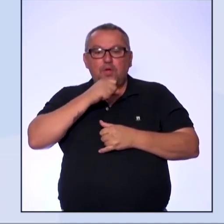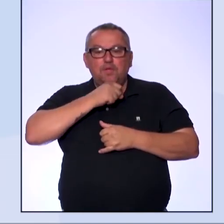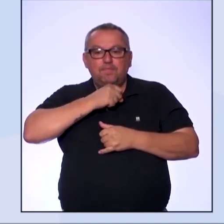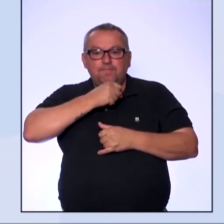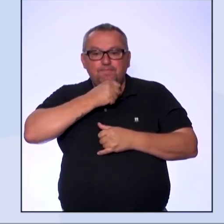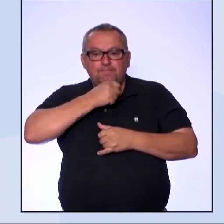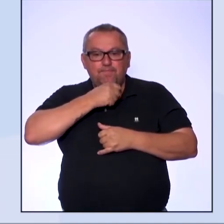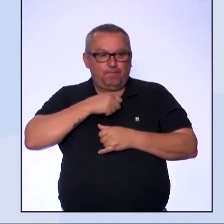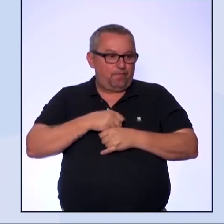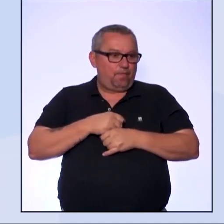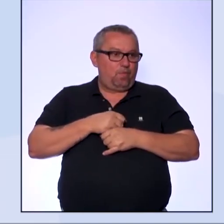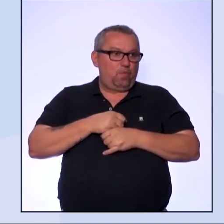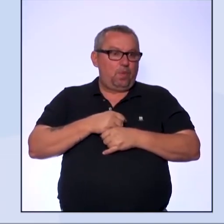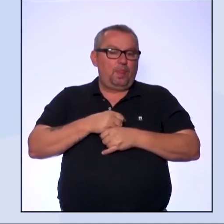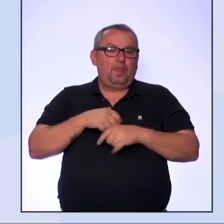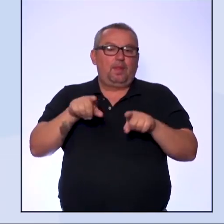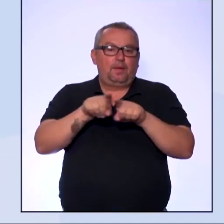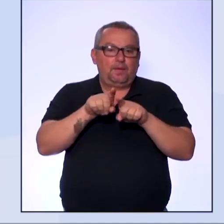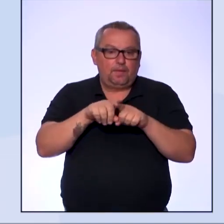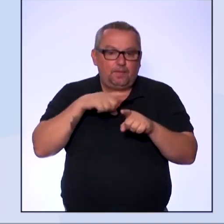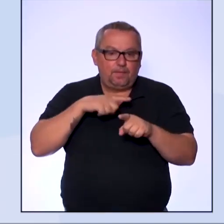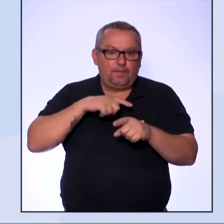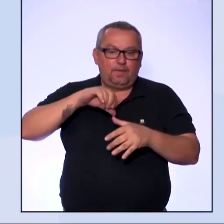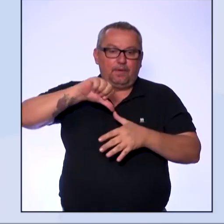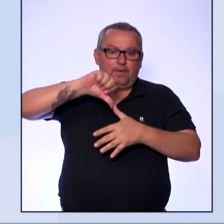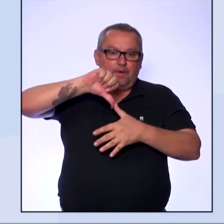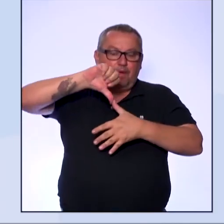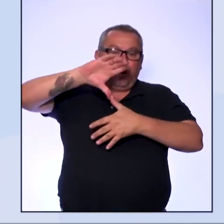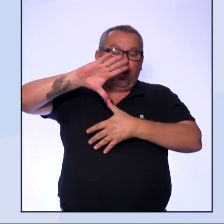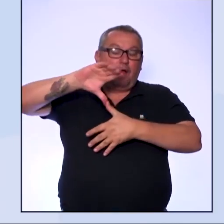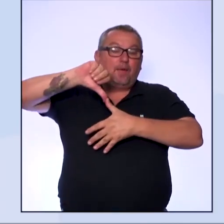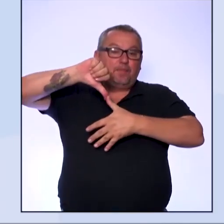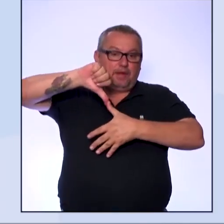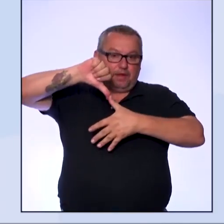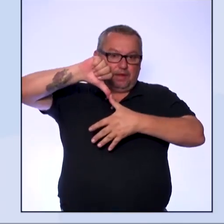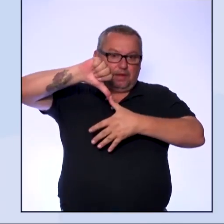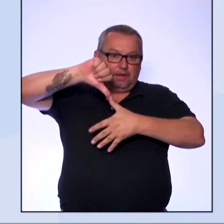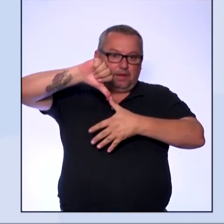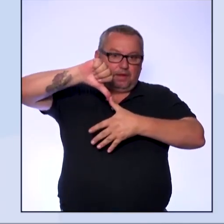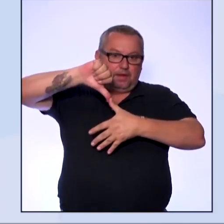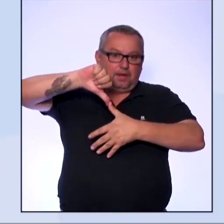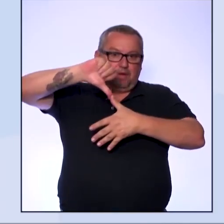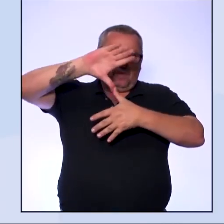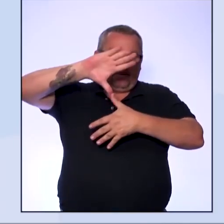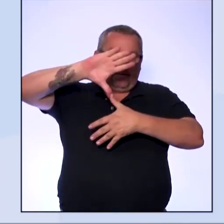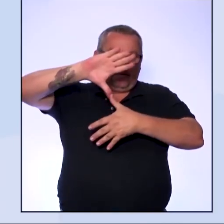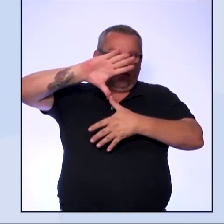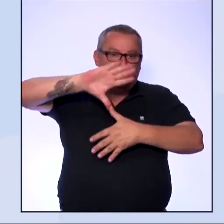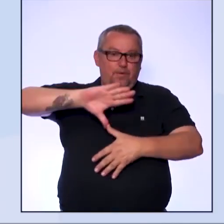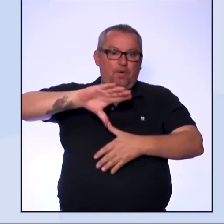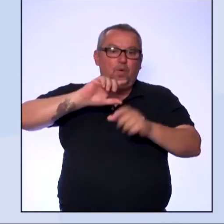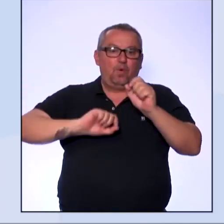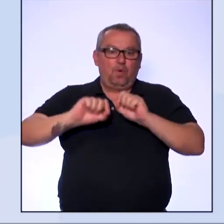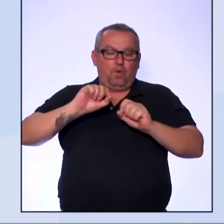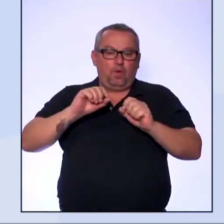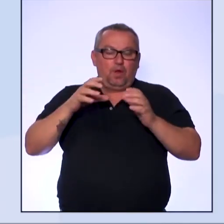essa localização ela tem a América divididas em 3 hemisférios. Então é